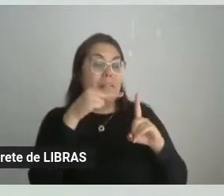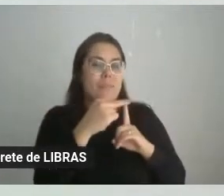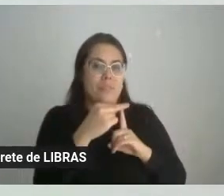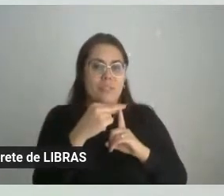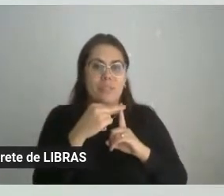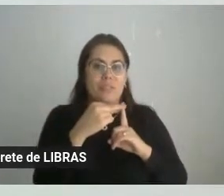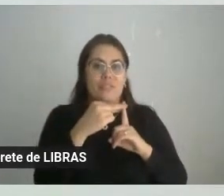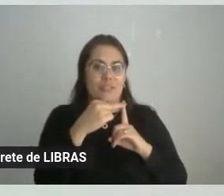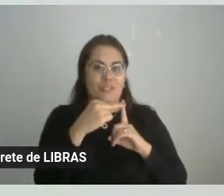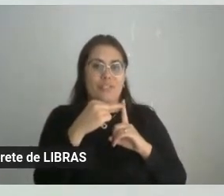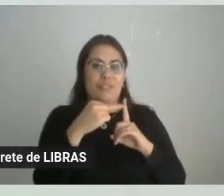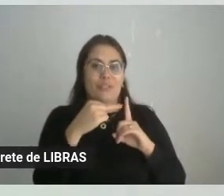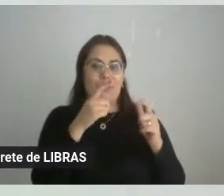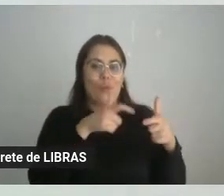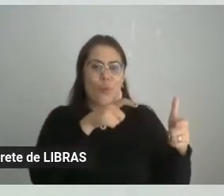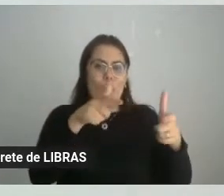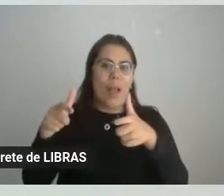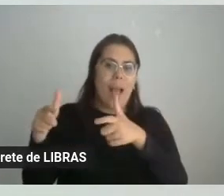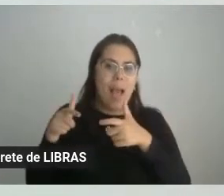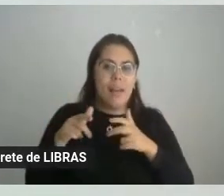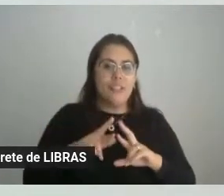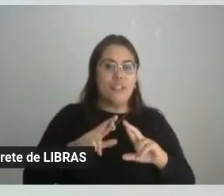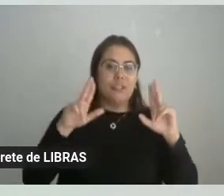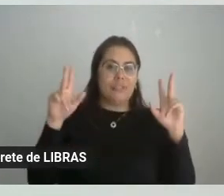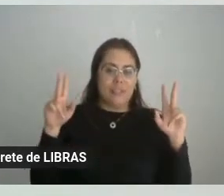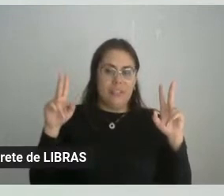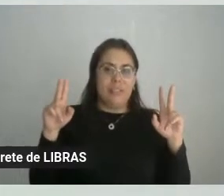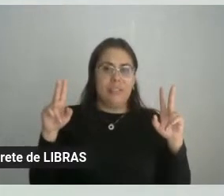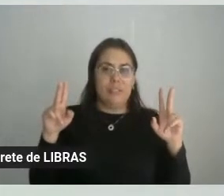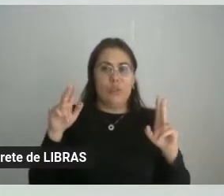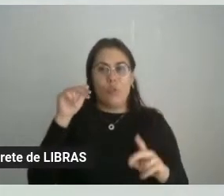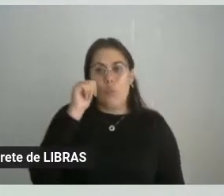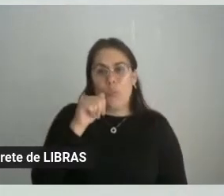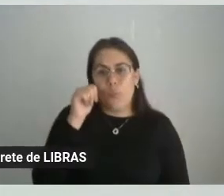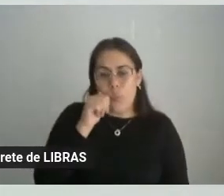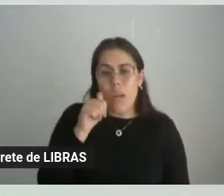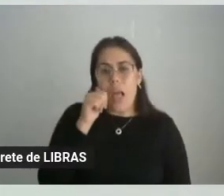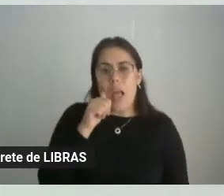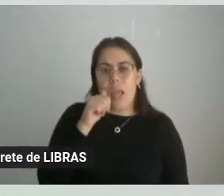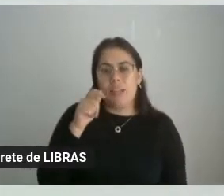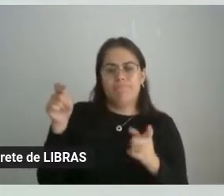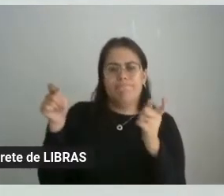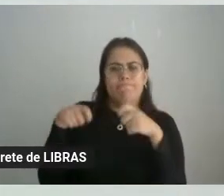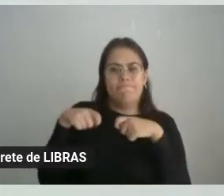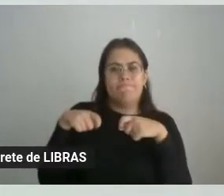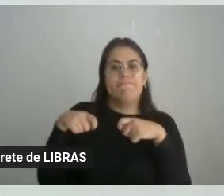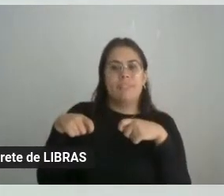outros lugares de falas também ocupados por mulheres extremamente competentes,